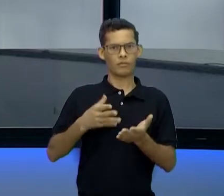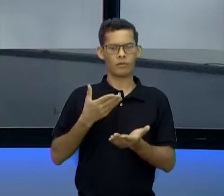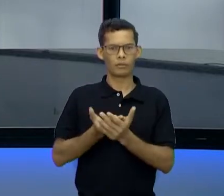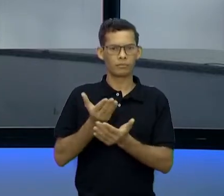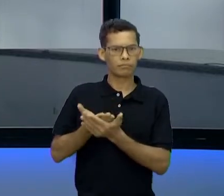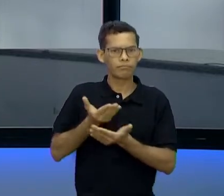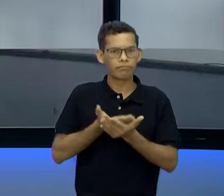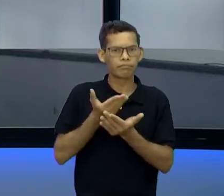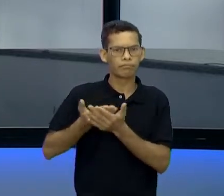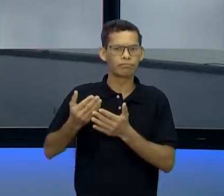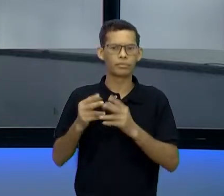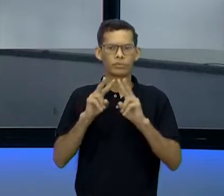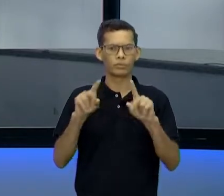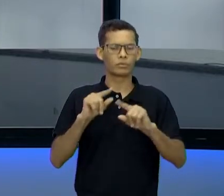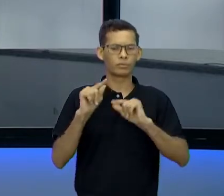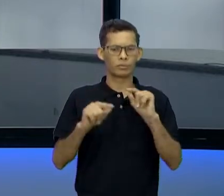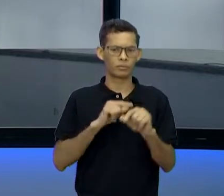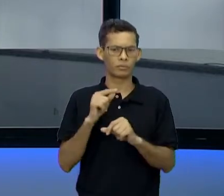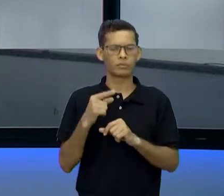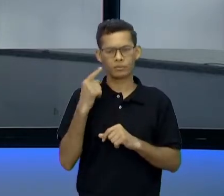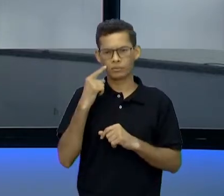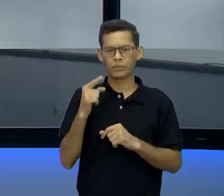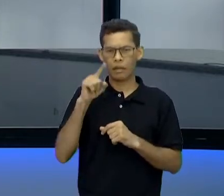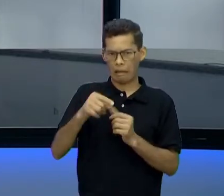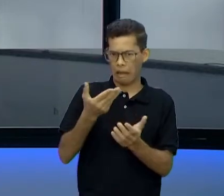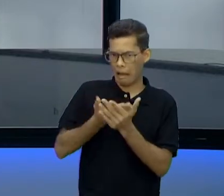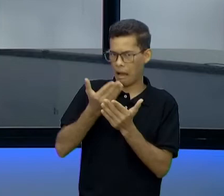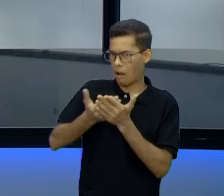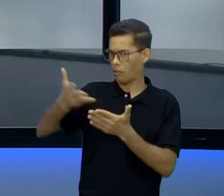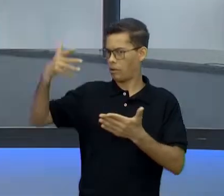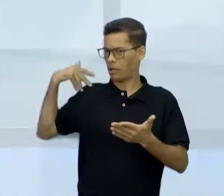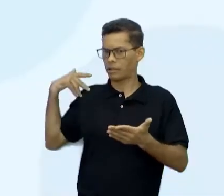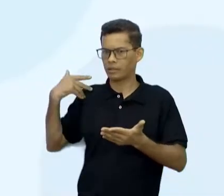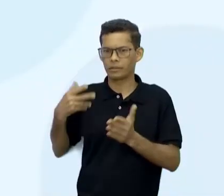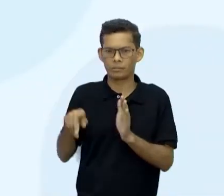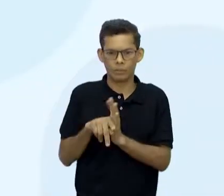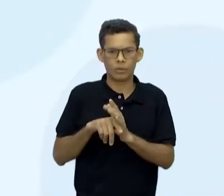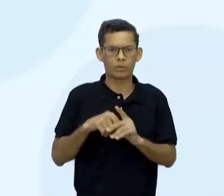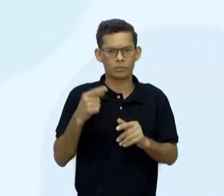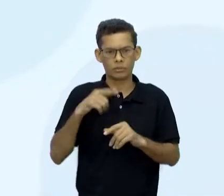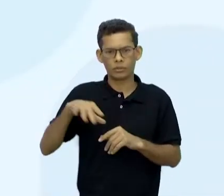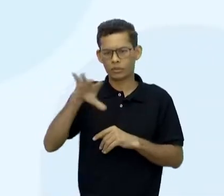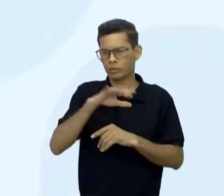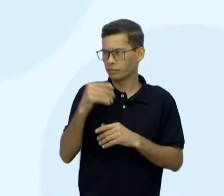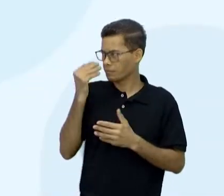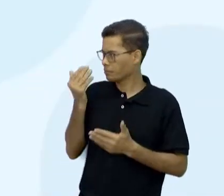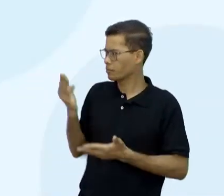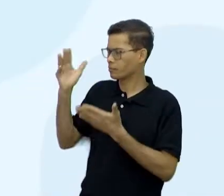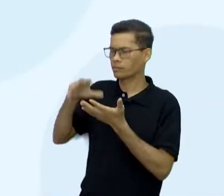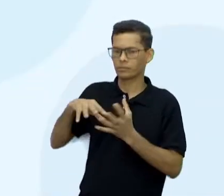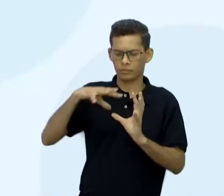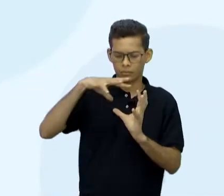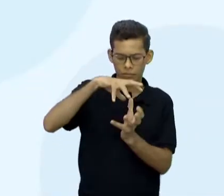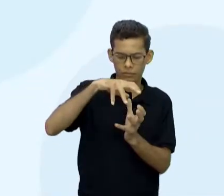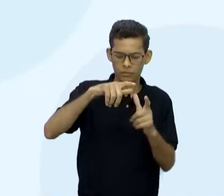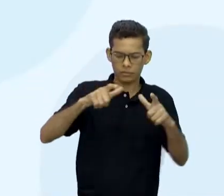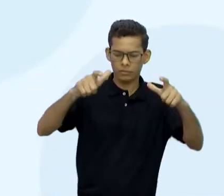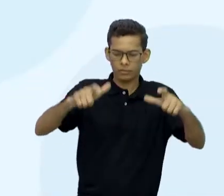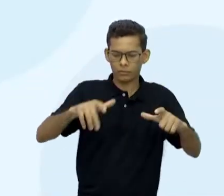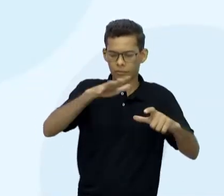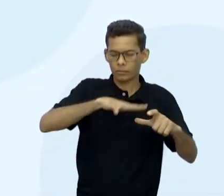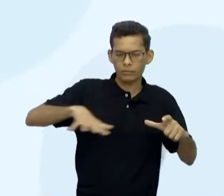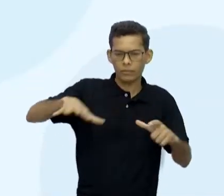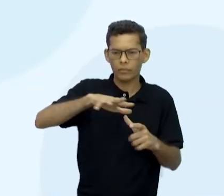lógico que eu vou revisar tudo aqui, né? É só das aulas anteriores. Já falamos do campo gravitacional, aqui,